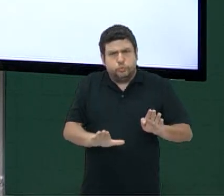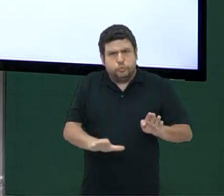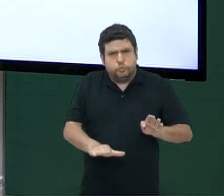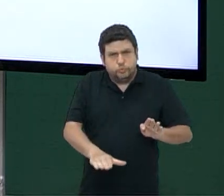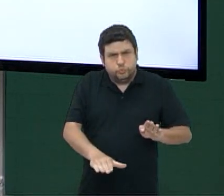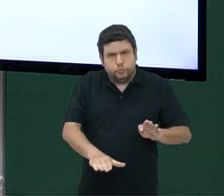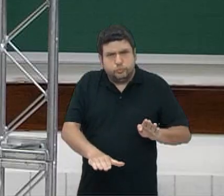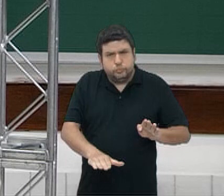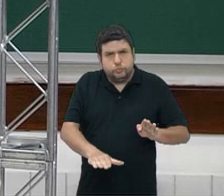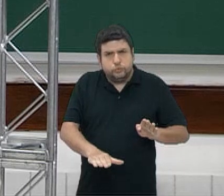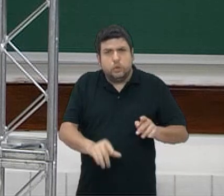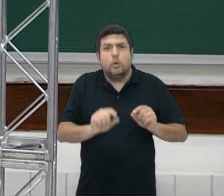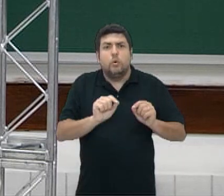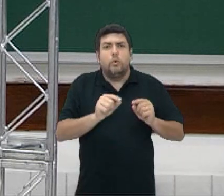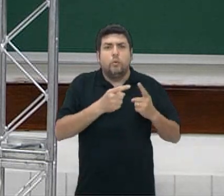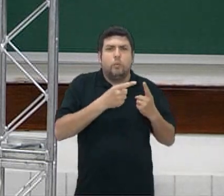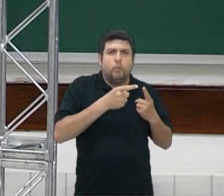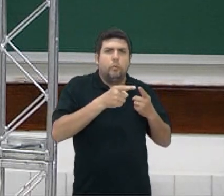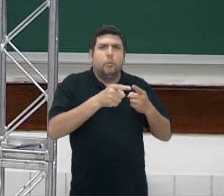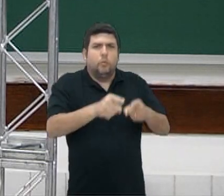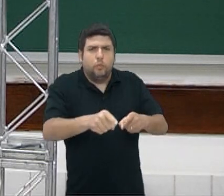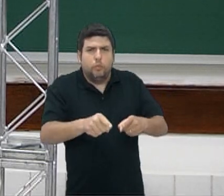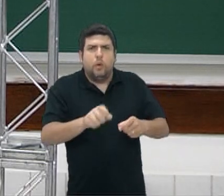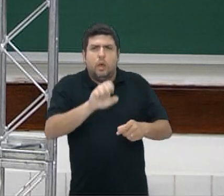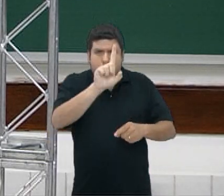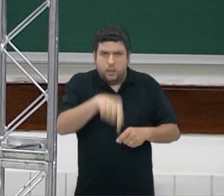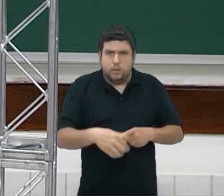pela força do motor,